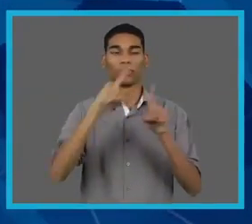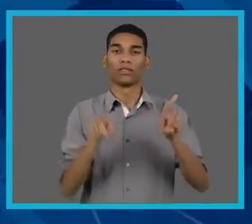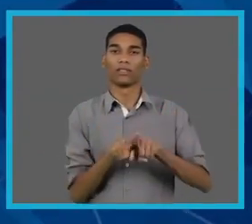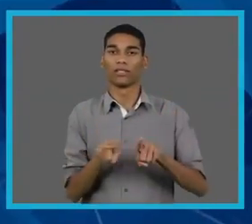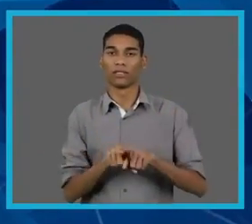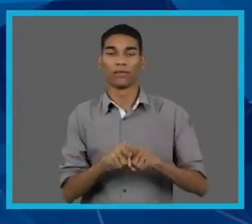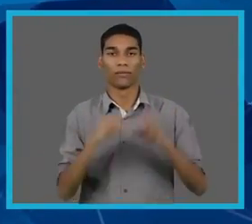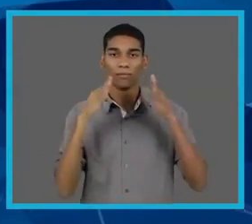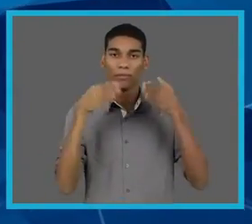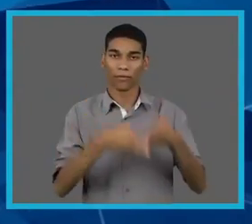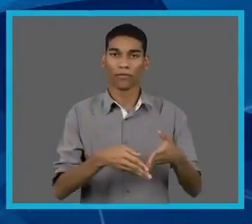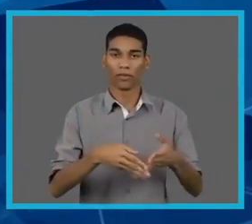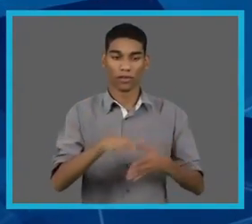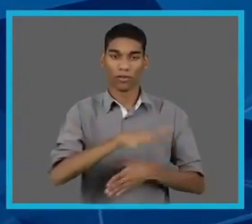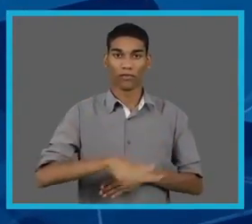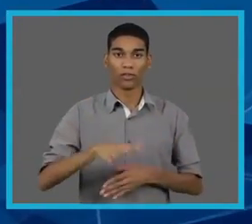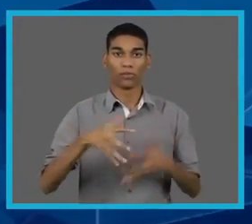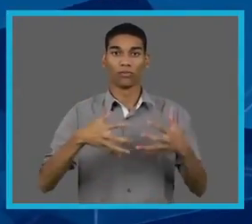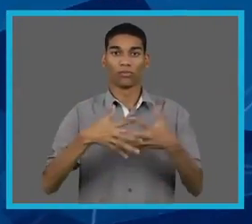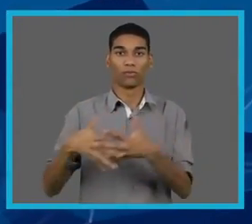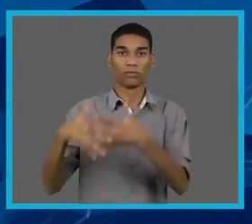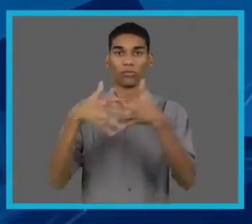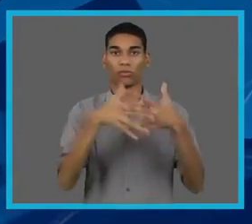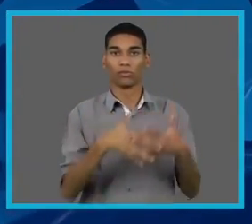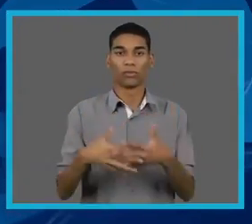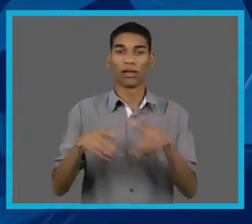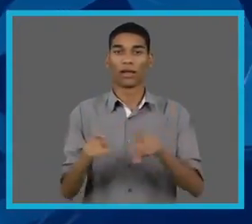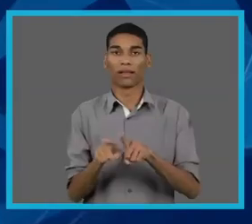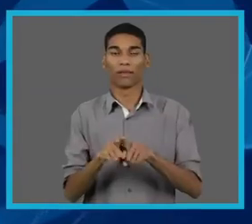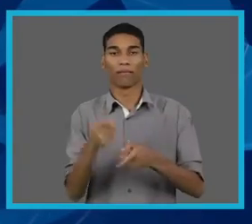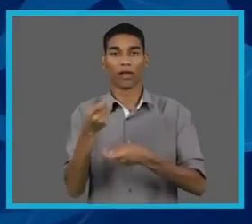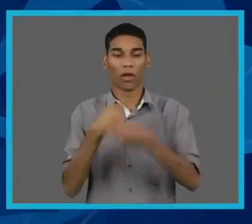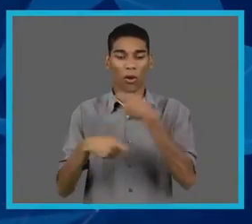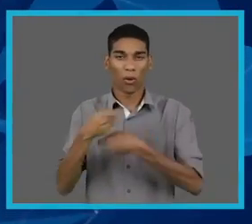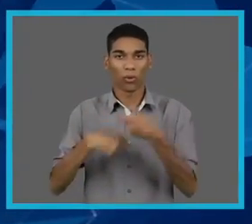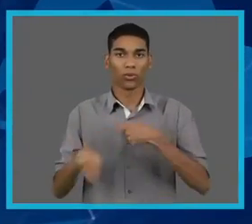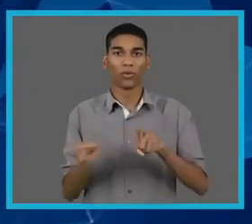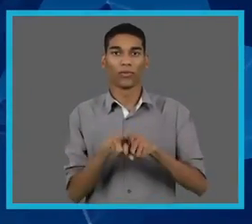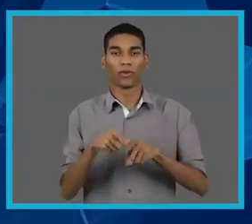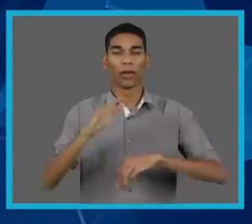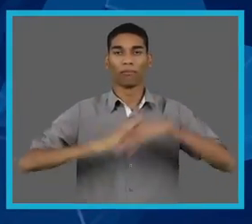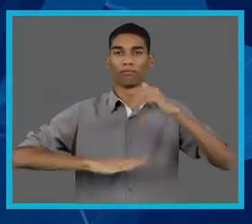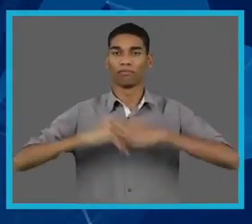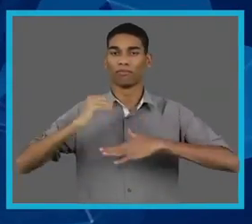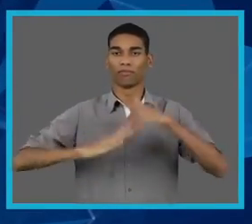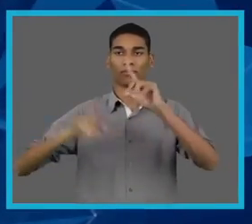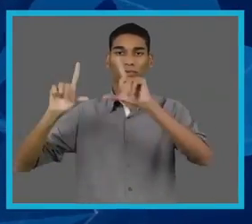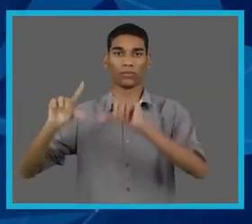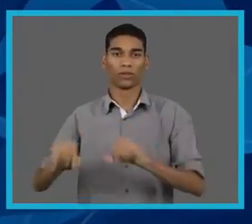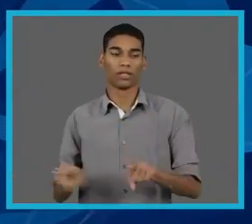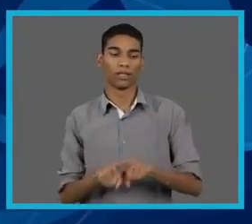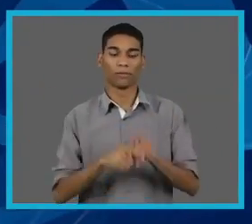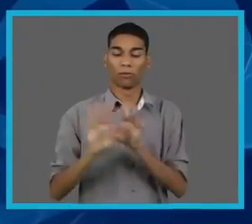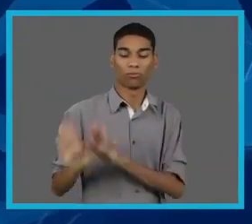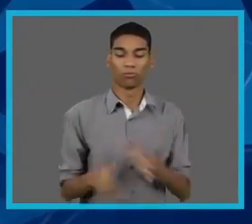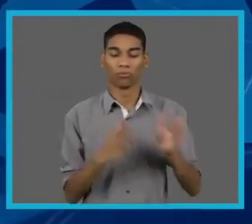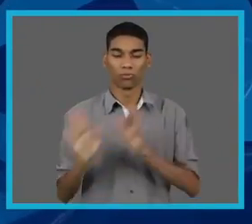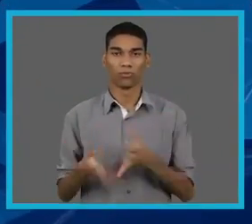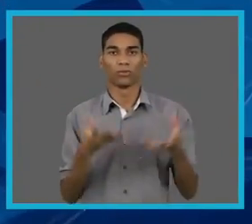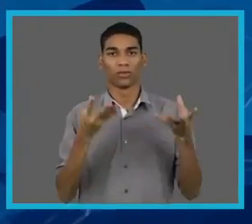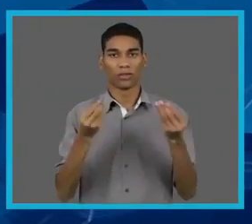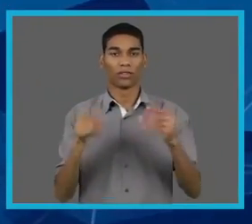adequado. Priorize o uso de ordenhadeira mecânica, que é mais econômico, diminui o uso da mão de obra e aumenta a